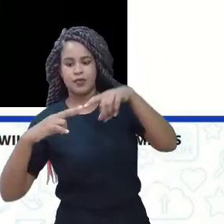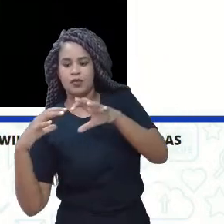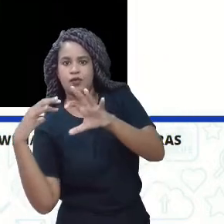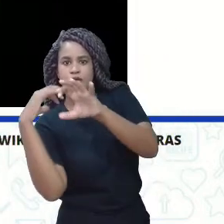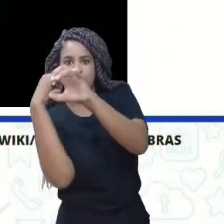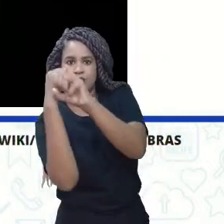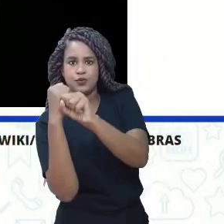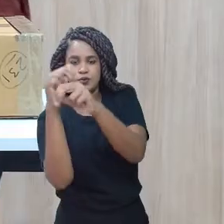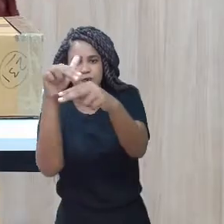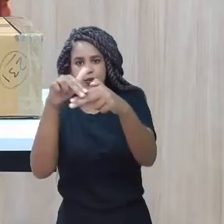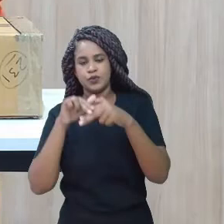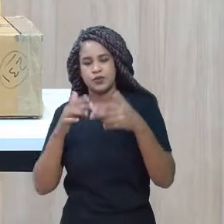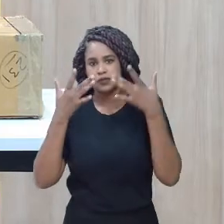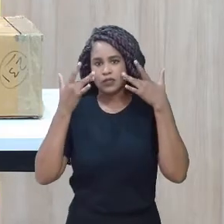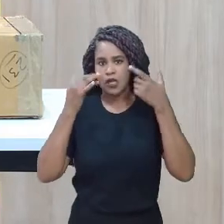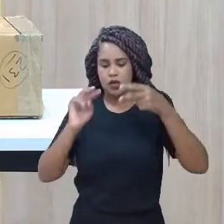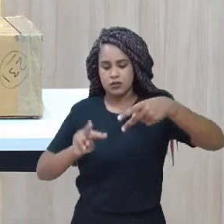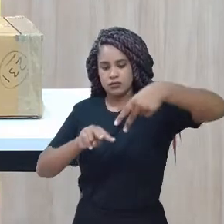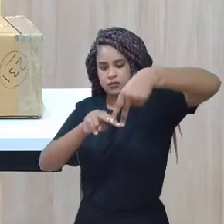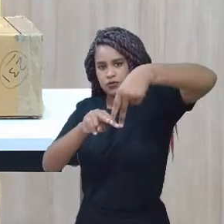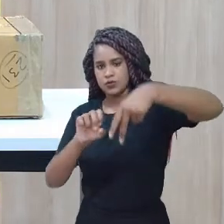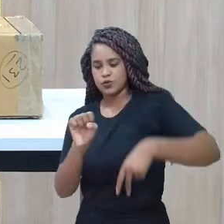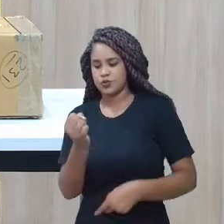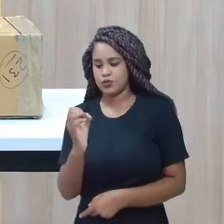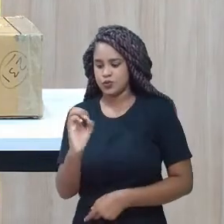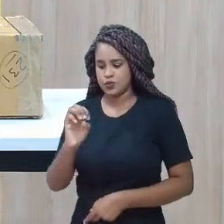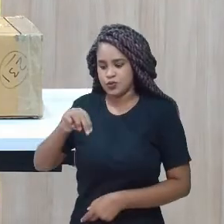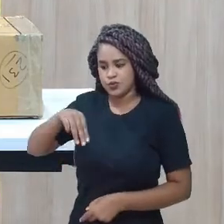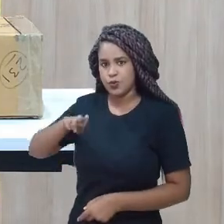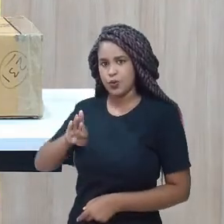daí o nome Teatro de Sombras.